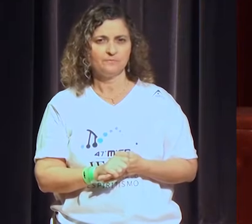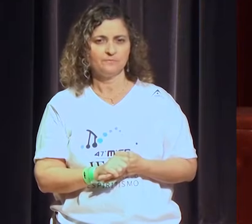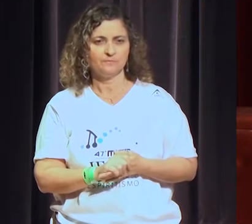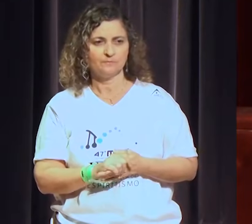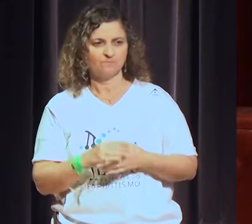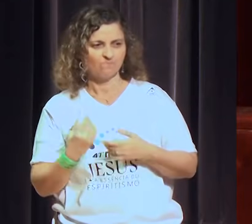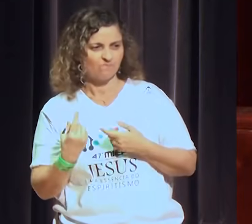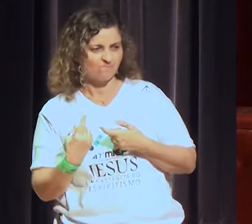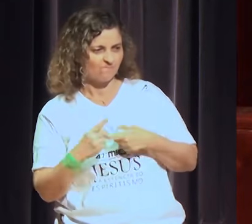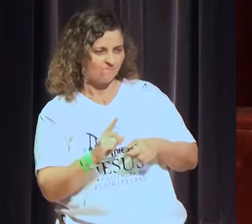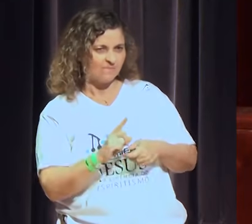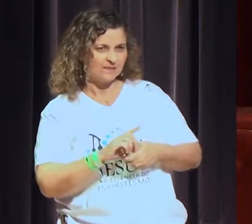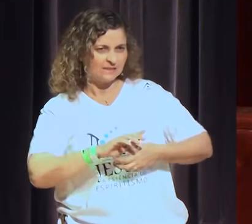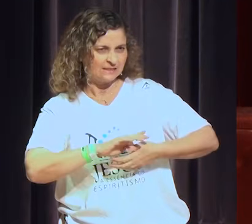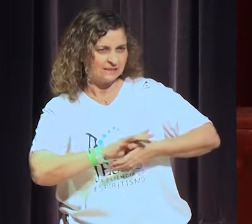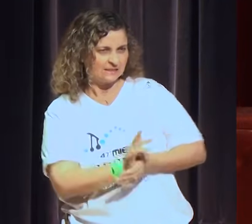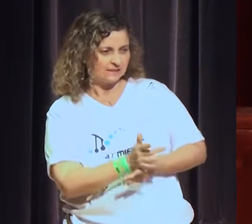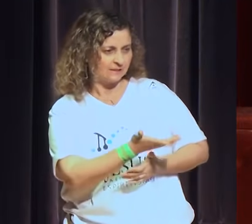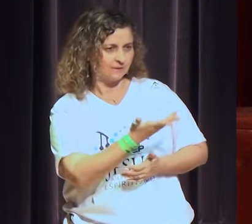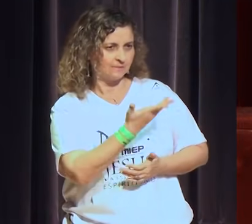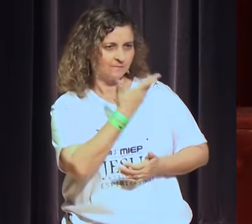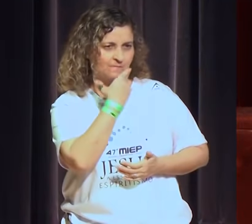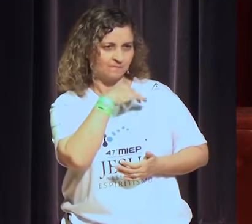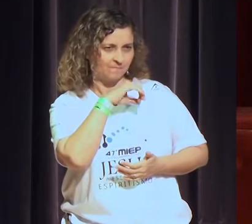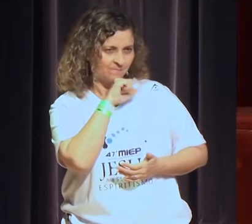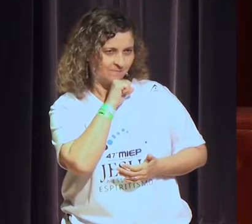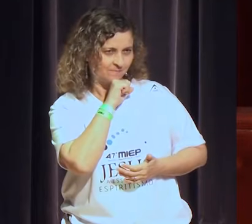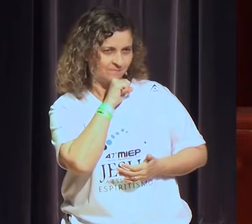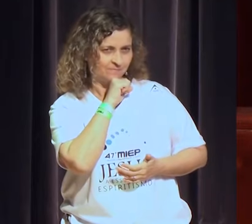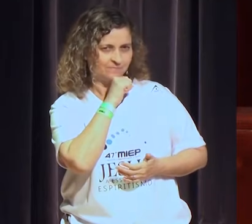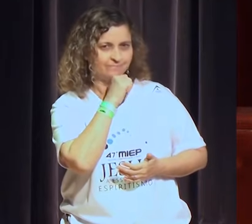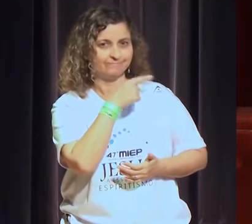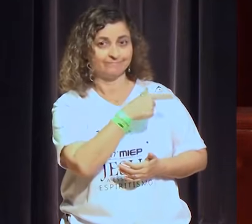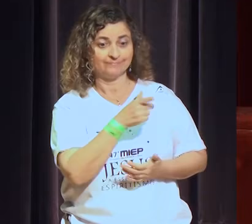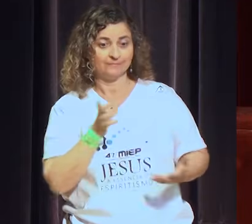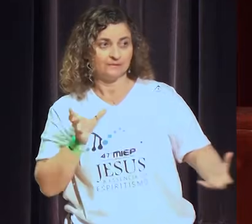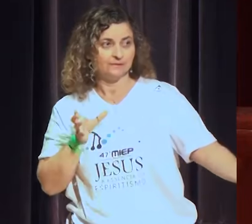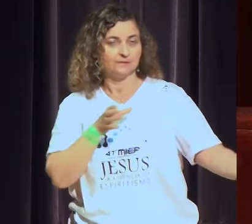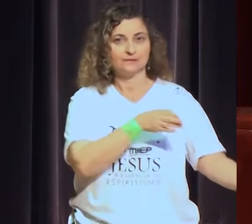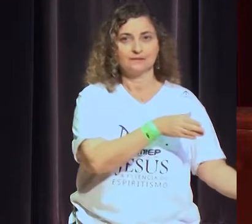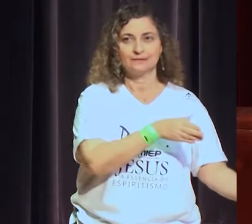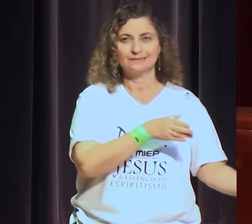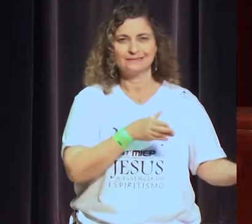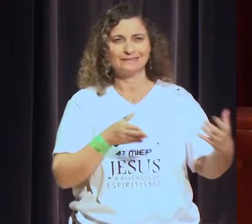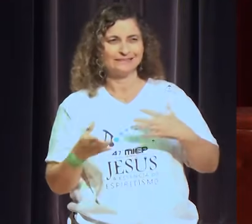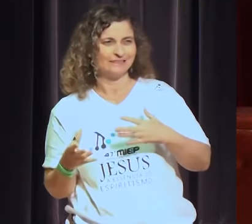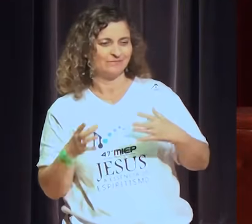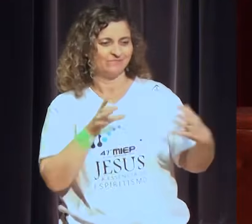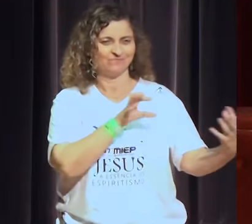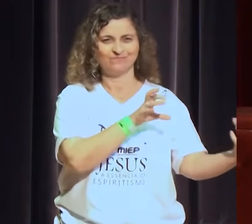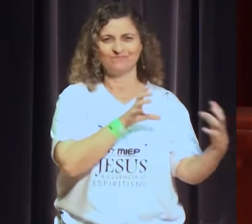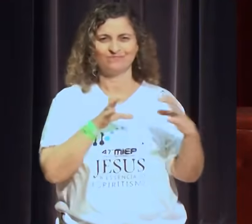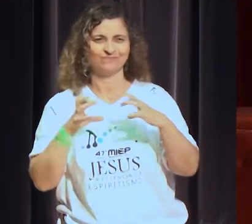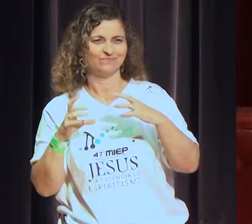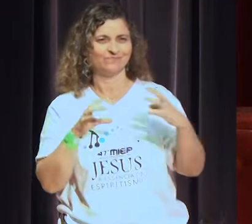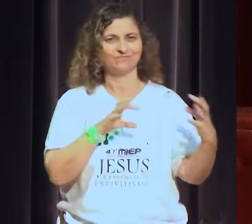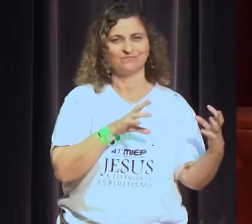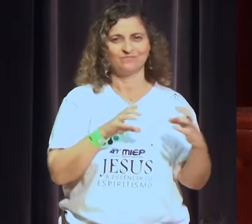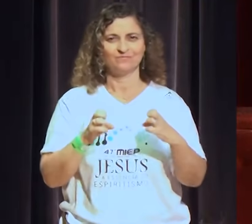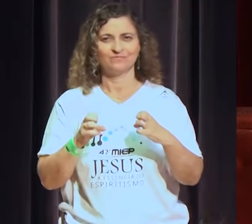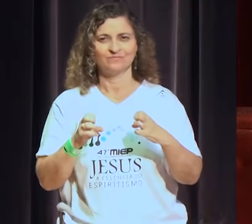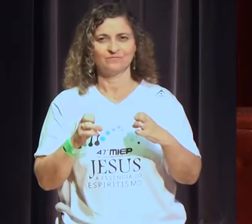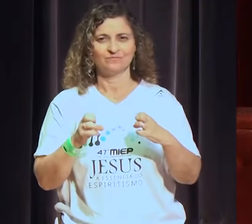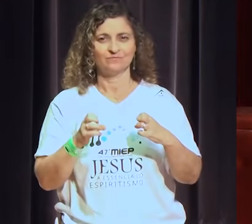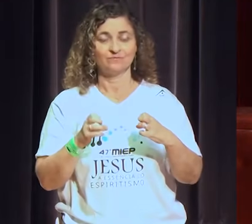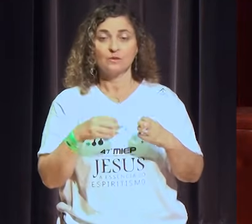Machuca o pai. Não vou entrar em detalhes aqui. E aí começa. Então, começa a explicar o